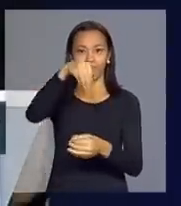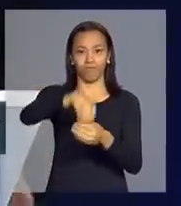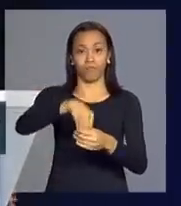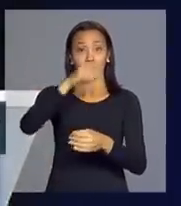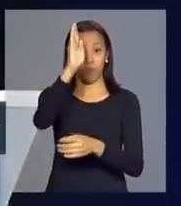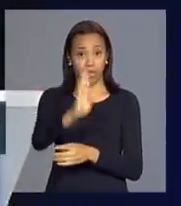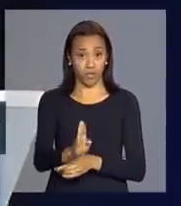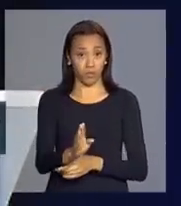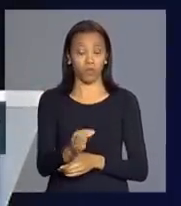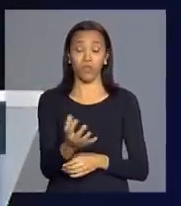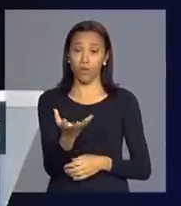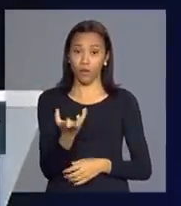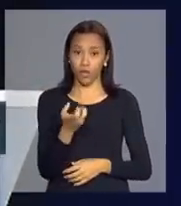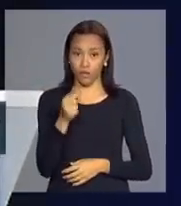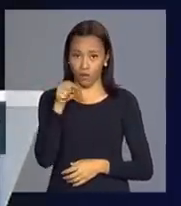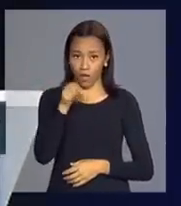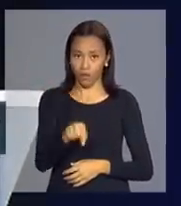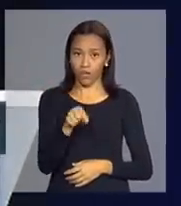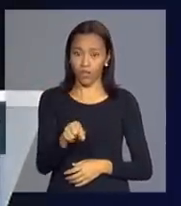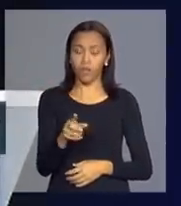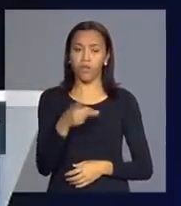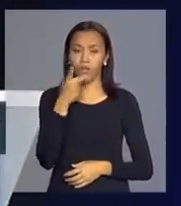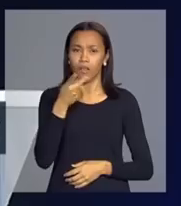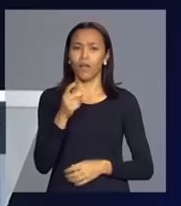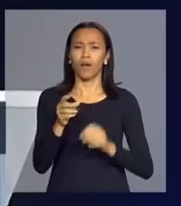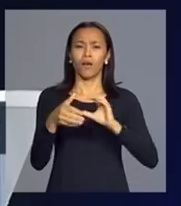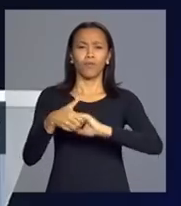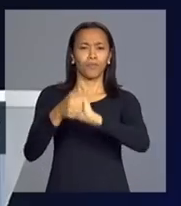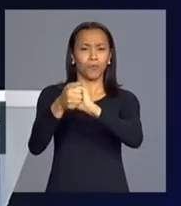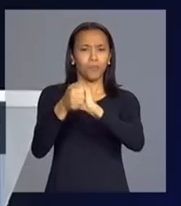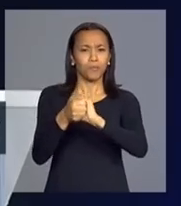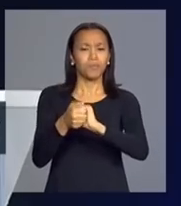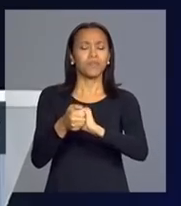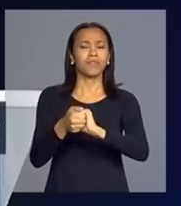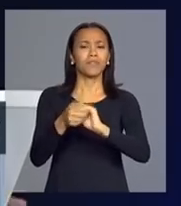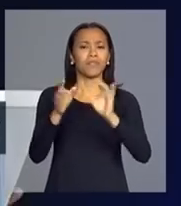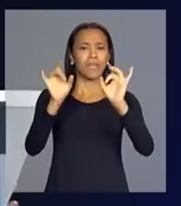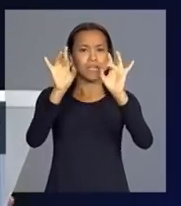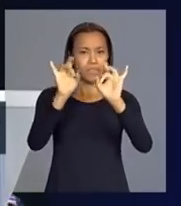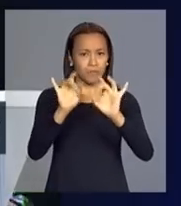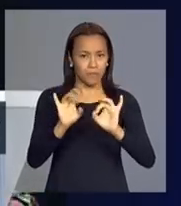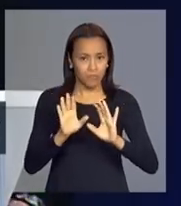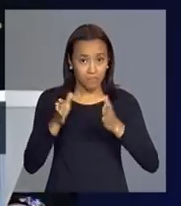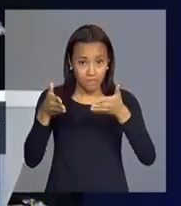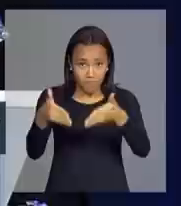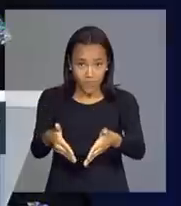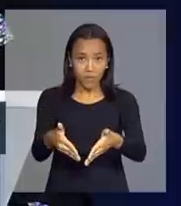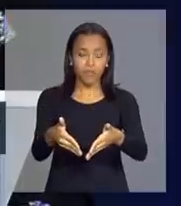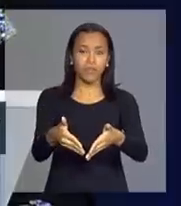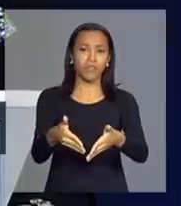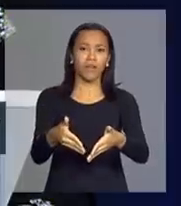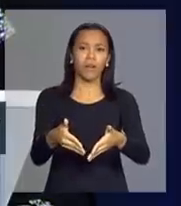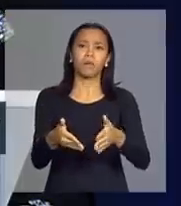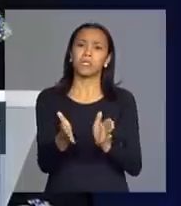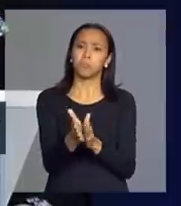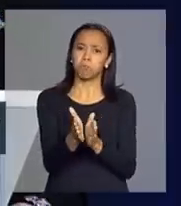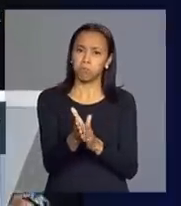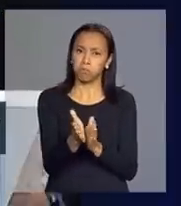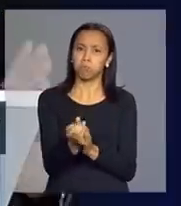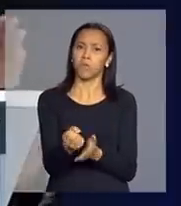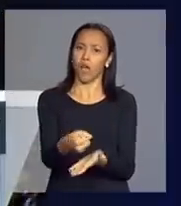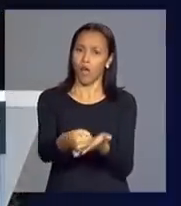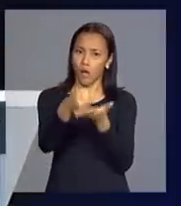aqui dirigir um cumprimento especial a um setor que deu sua